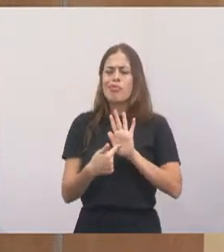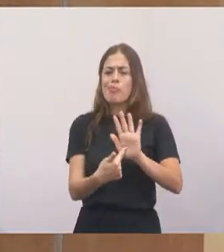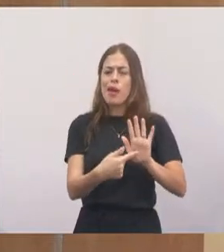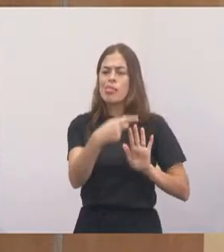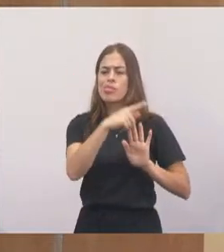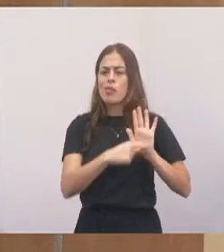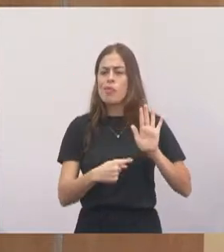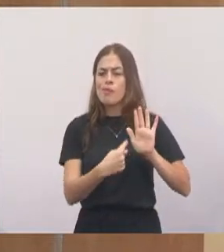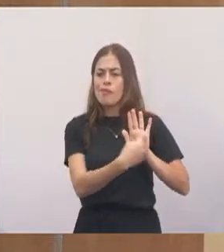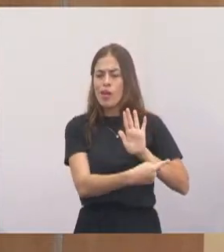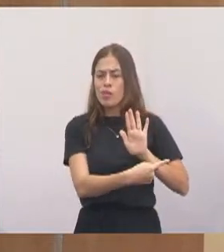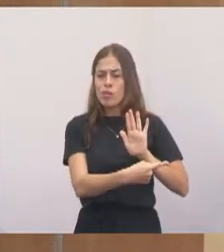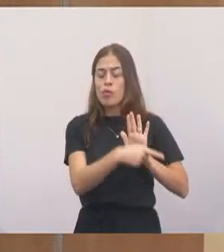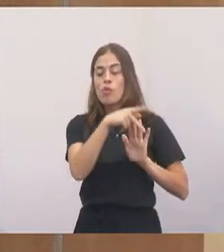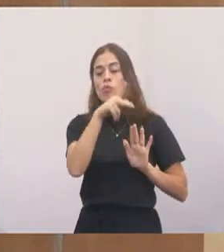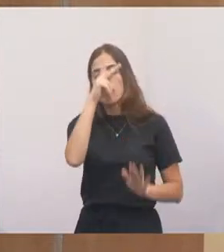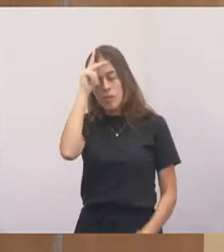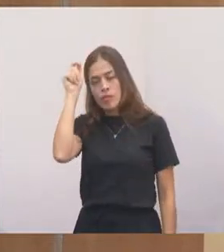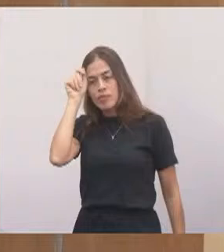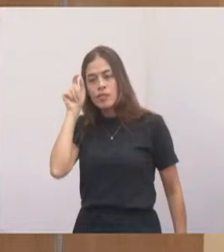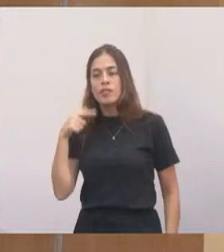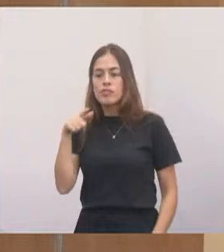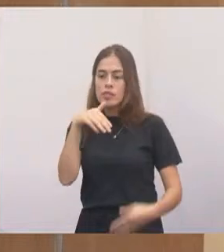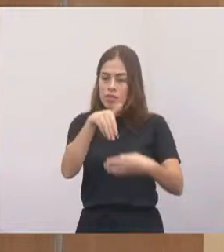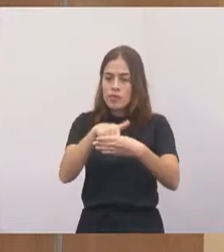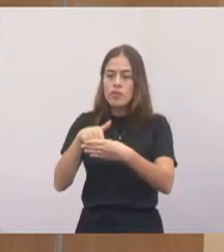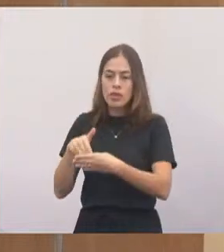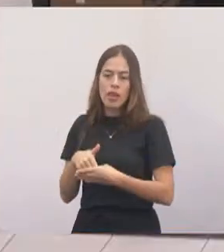e cada vereador votar conforme a sua consciência. Muito obrigado.